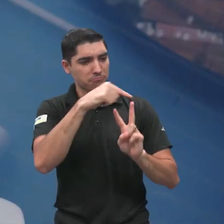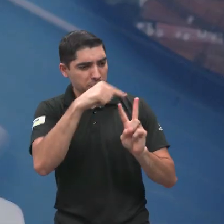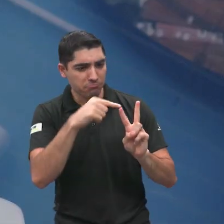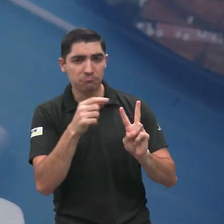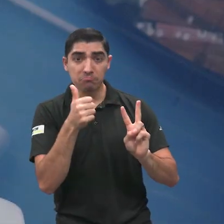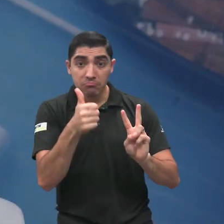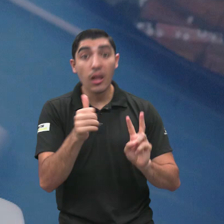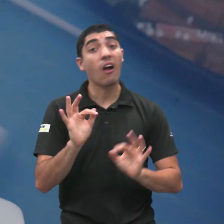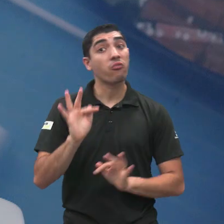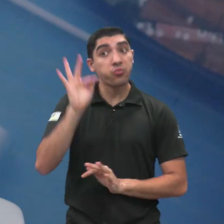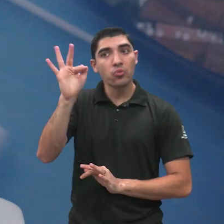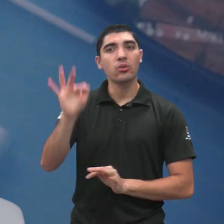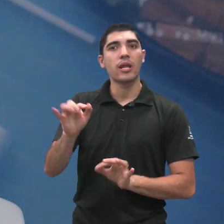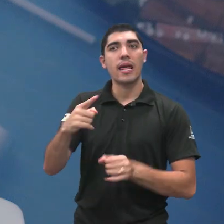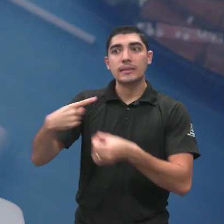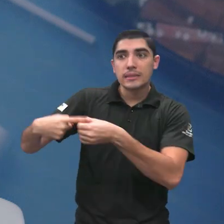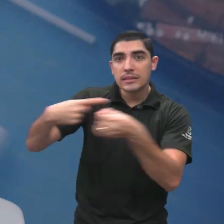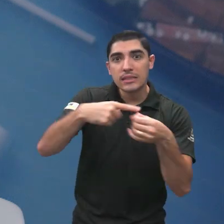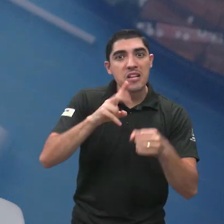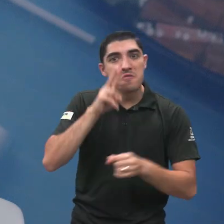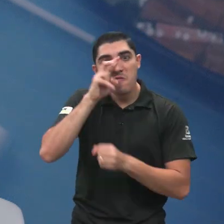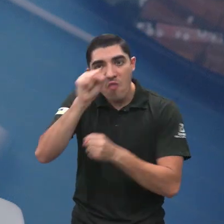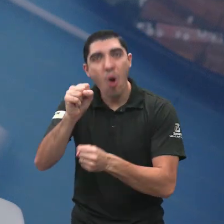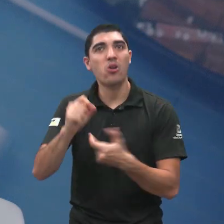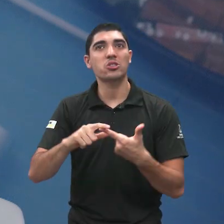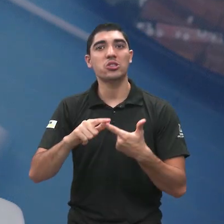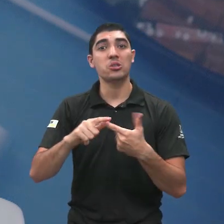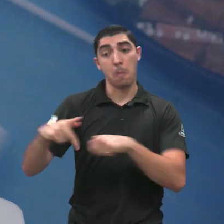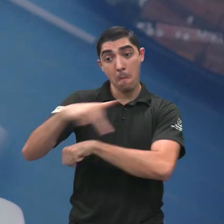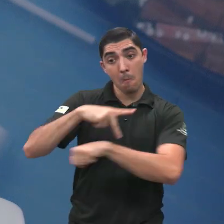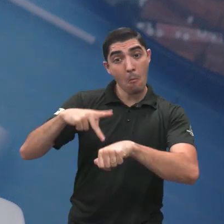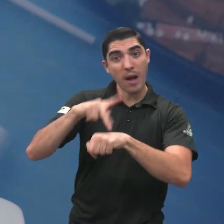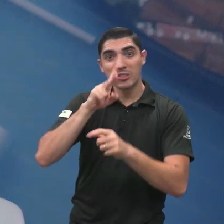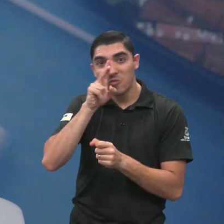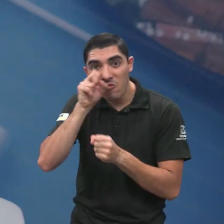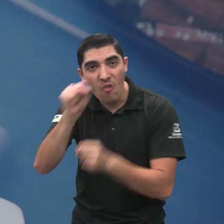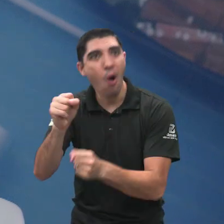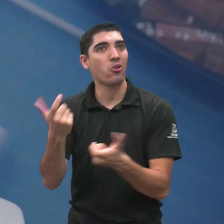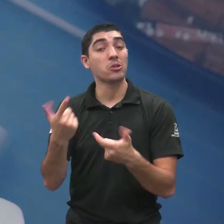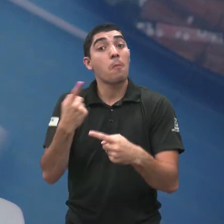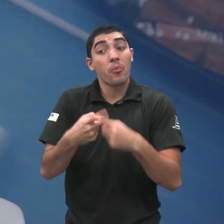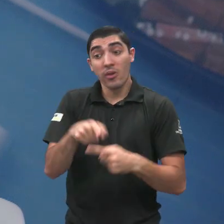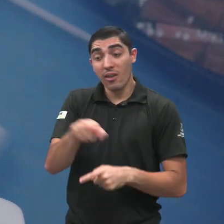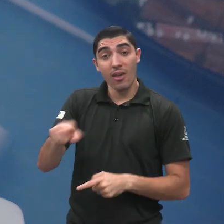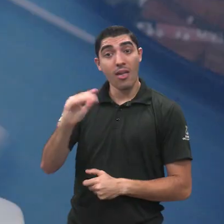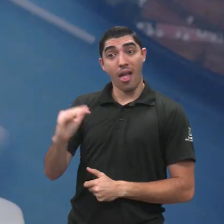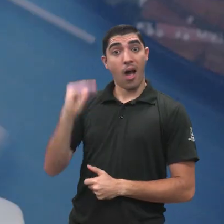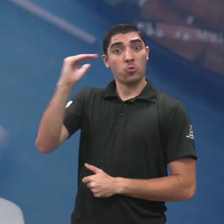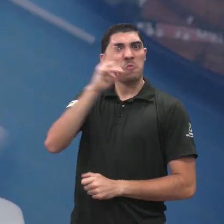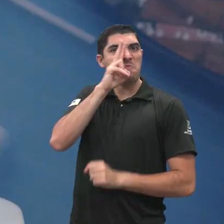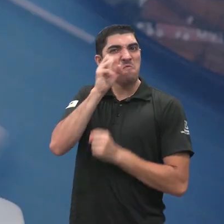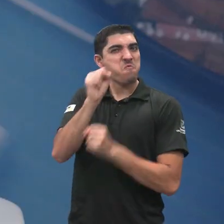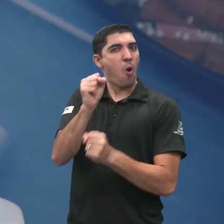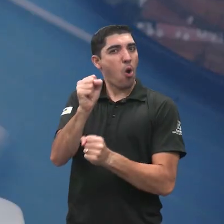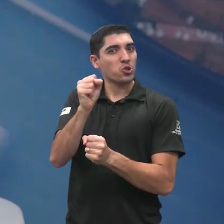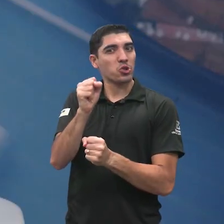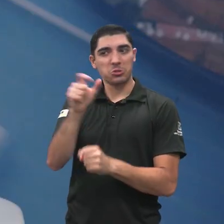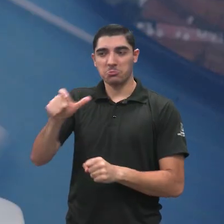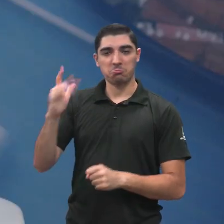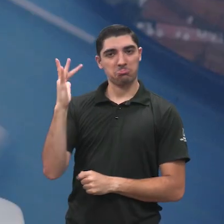mais fortes, cidades mais fortes, país seria mais forte, com adultos